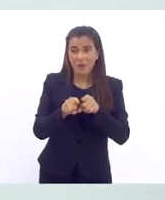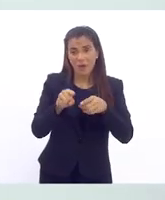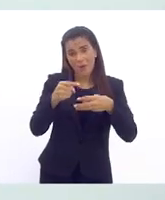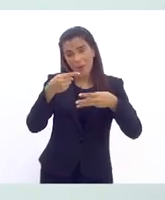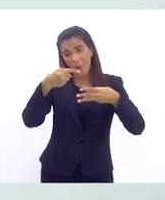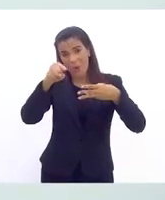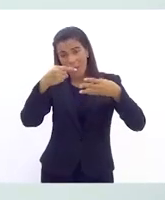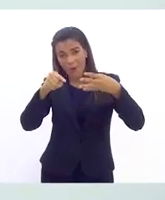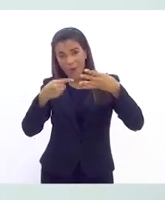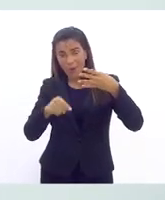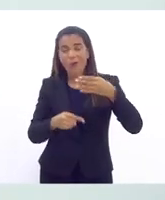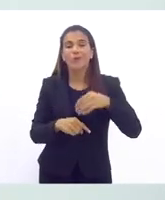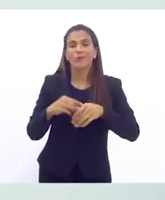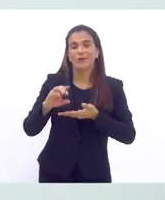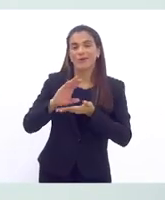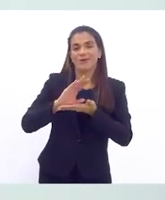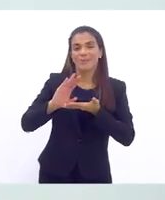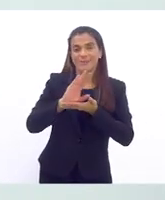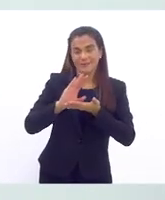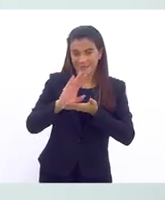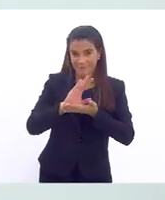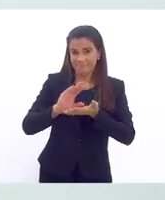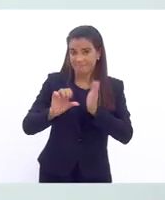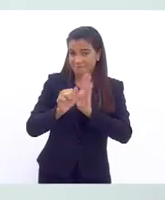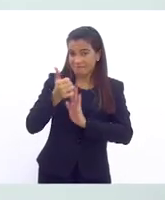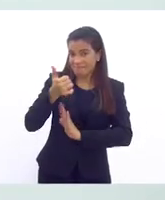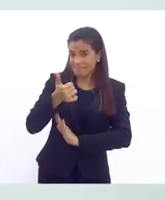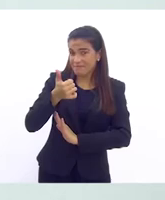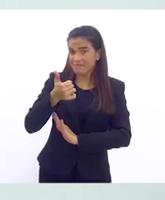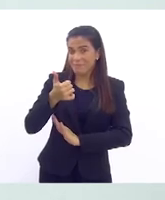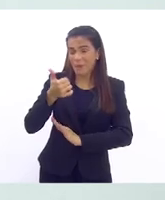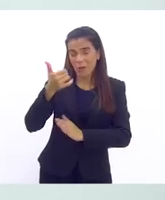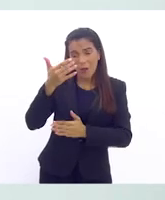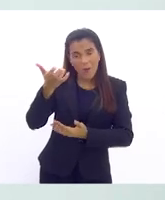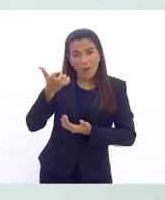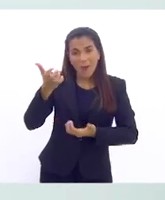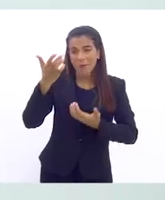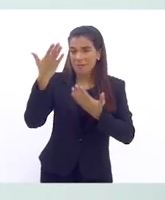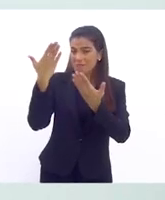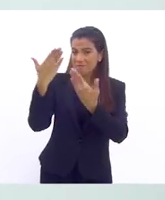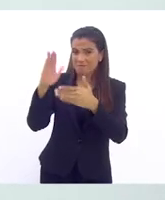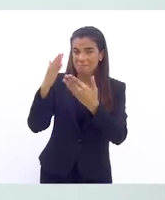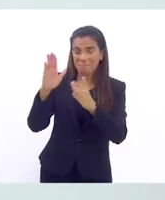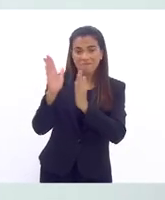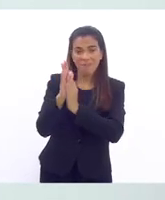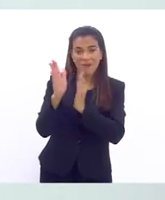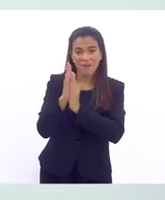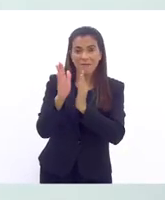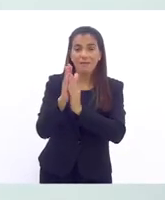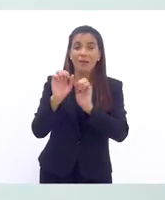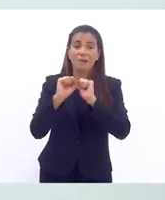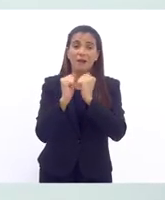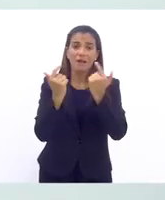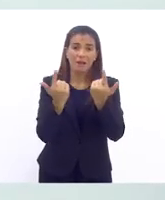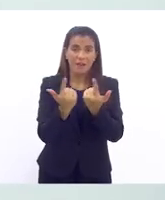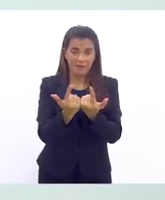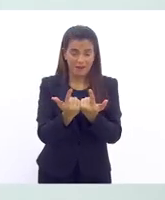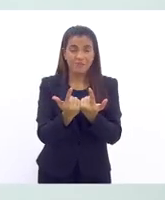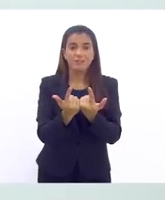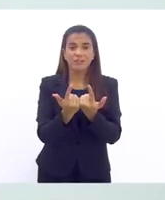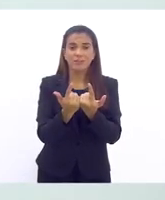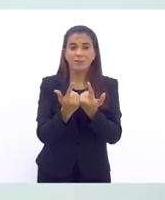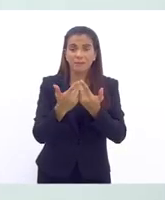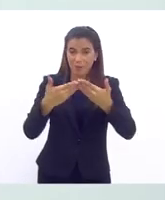outros conselheiros primeiro Gostaria de parabenizar né a casa por essa audiência pública o